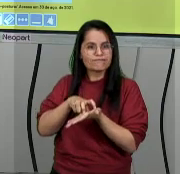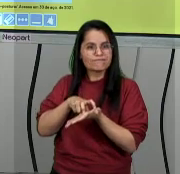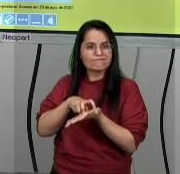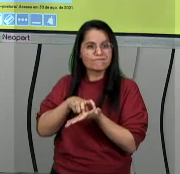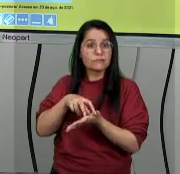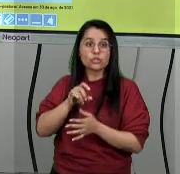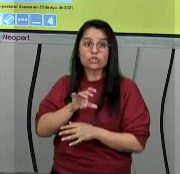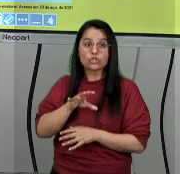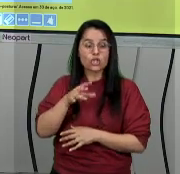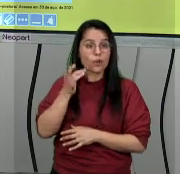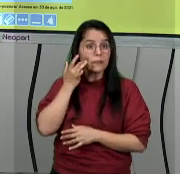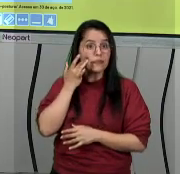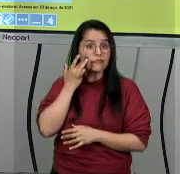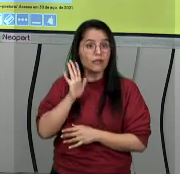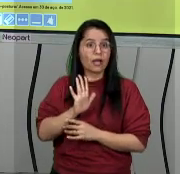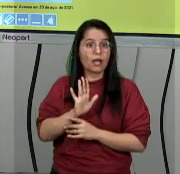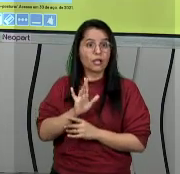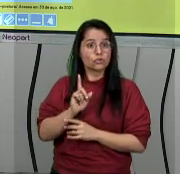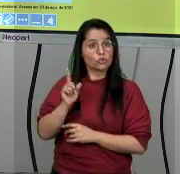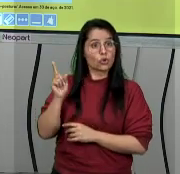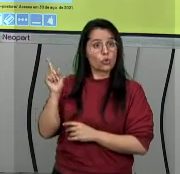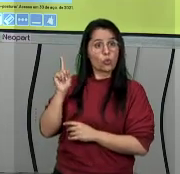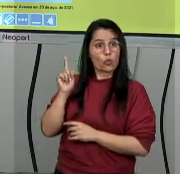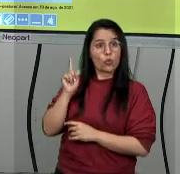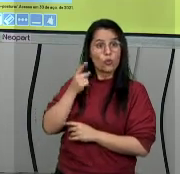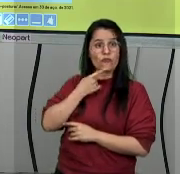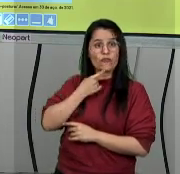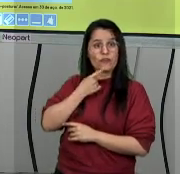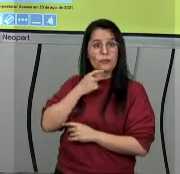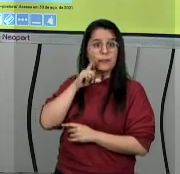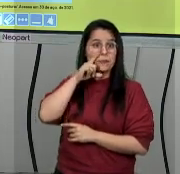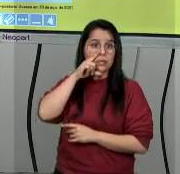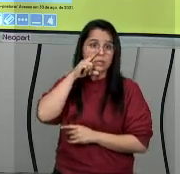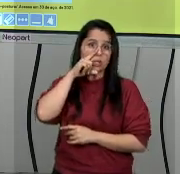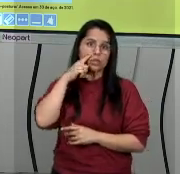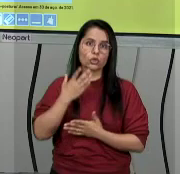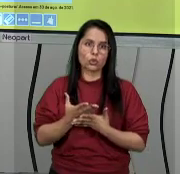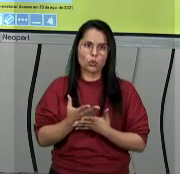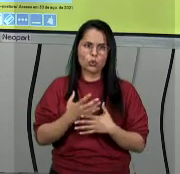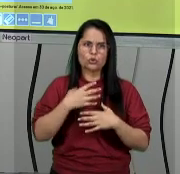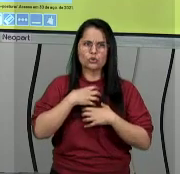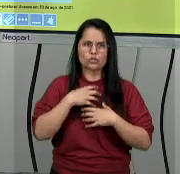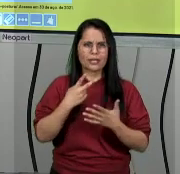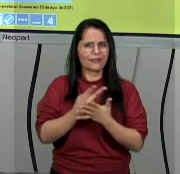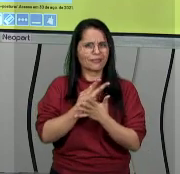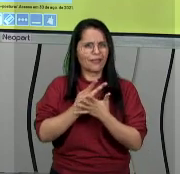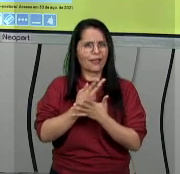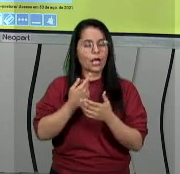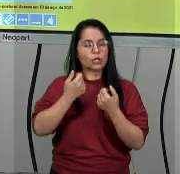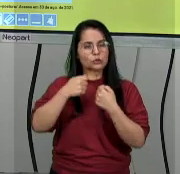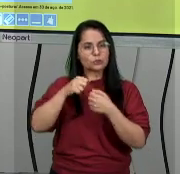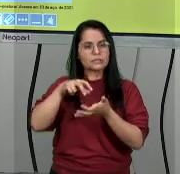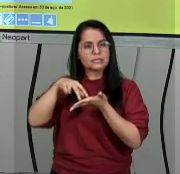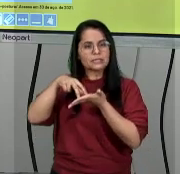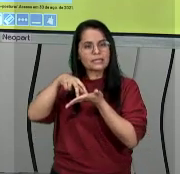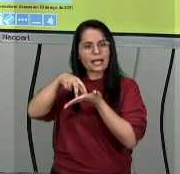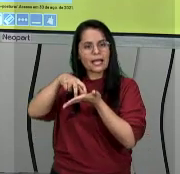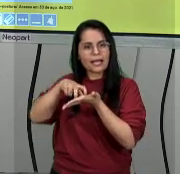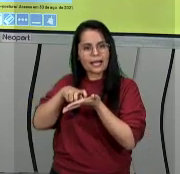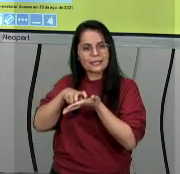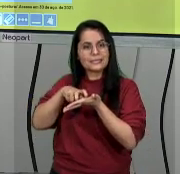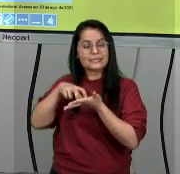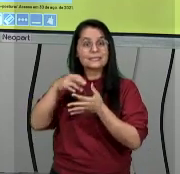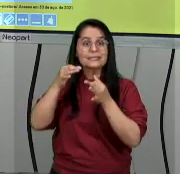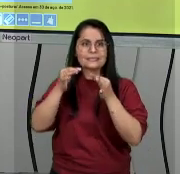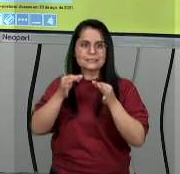Isso, pessoal, pode causar uma lesão na sua coluna. Então, fazer o agachamento correto